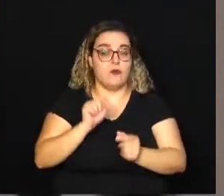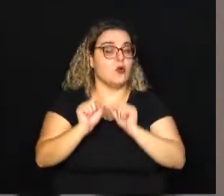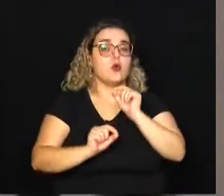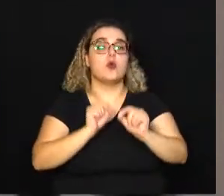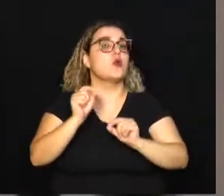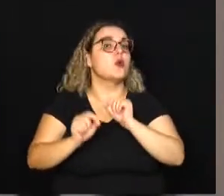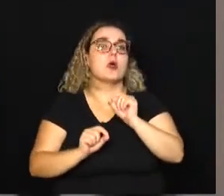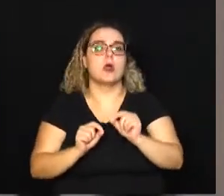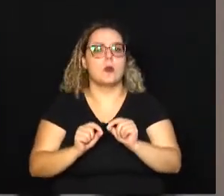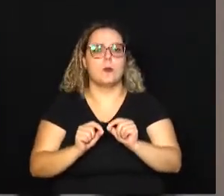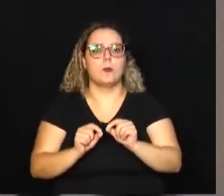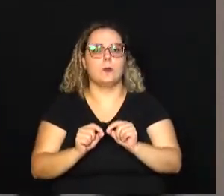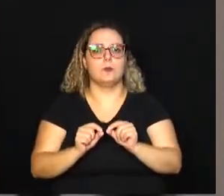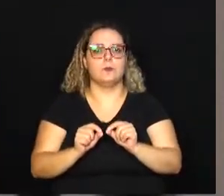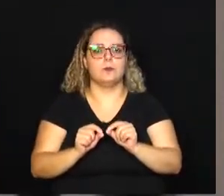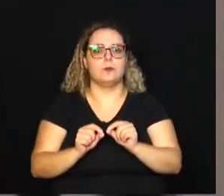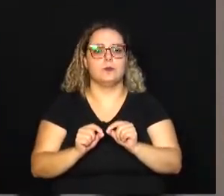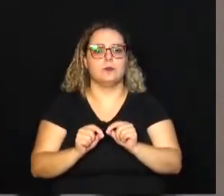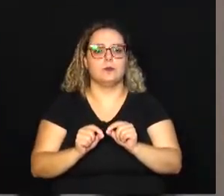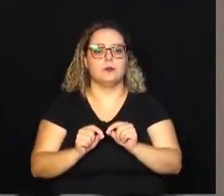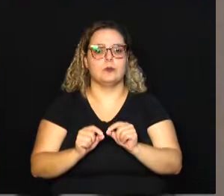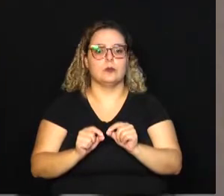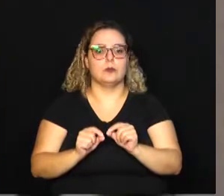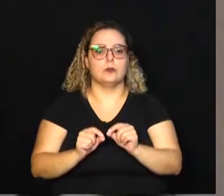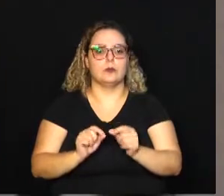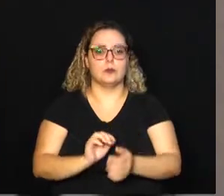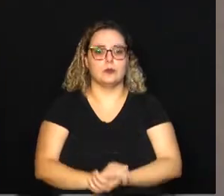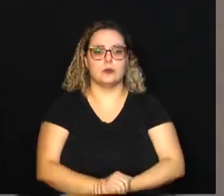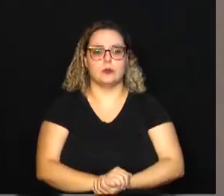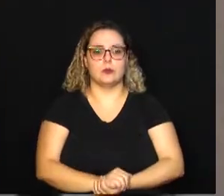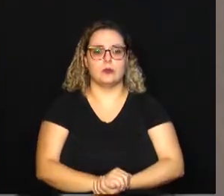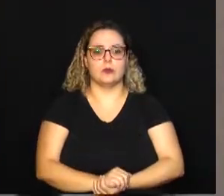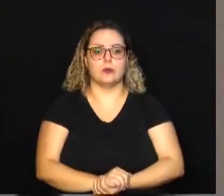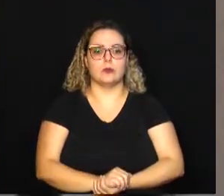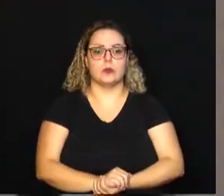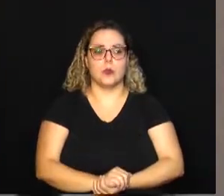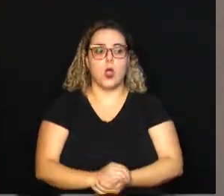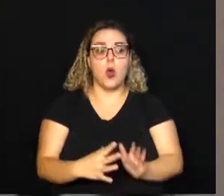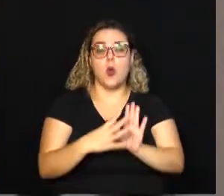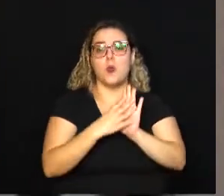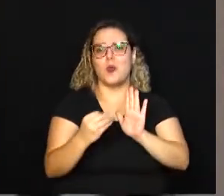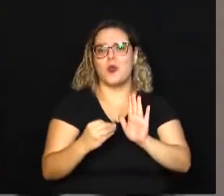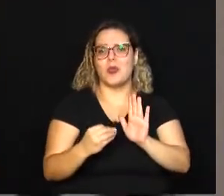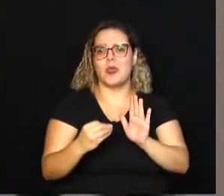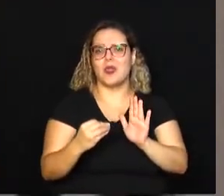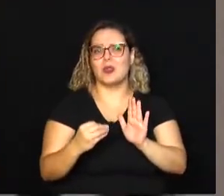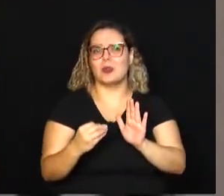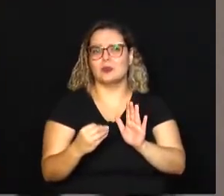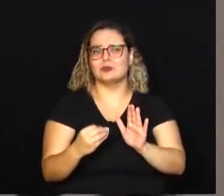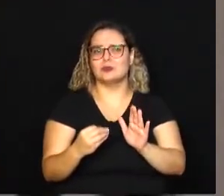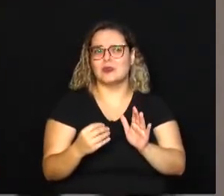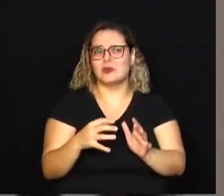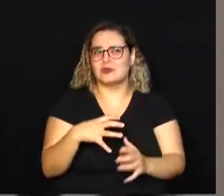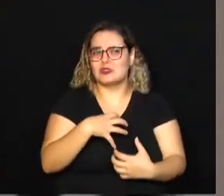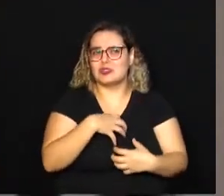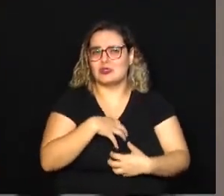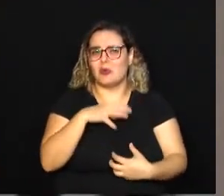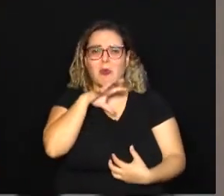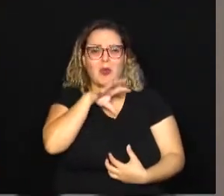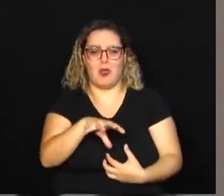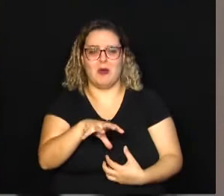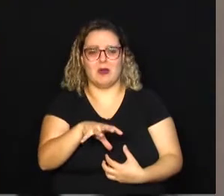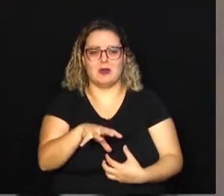do modo como se ensina na sala de aula da pior maneira possível, que é fazer da